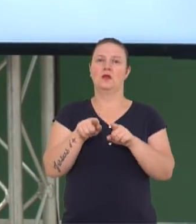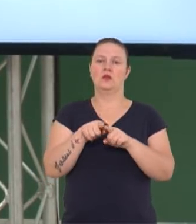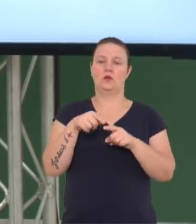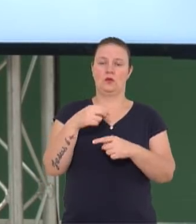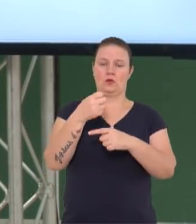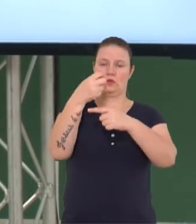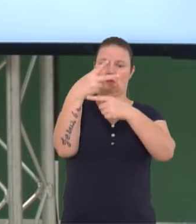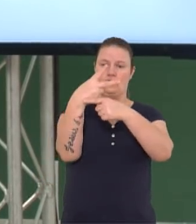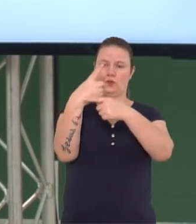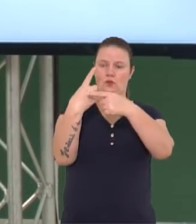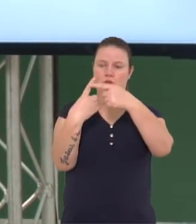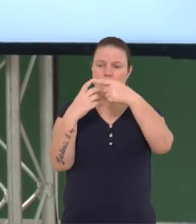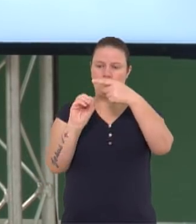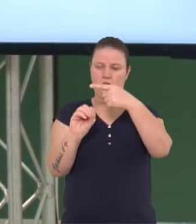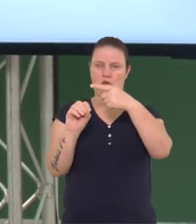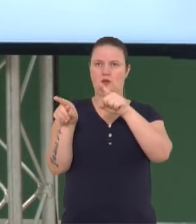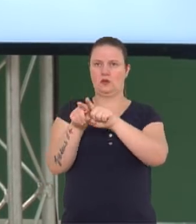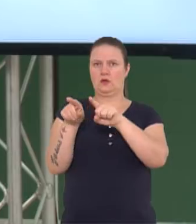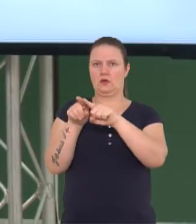que 1/5.